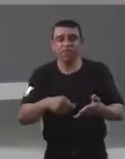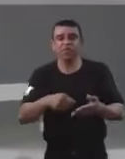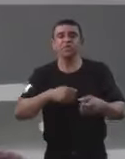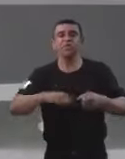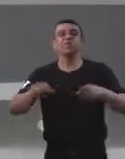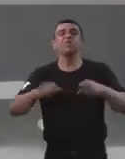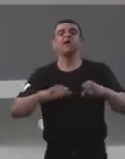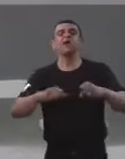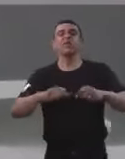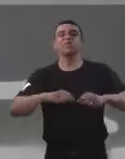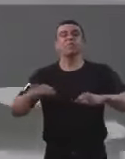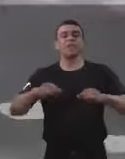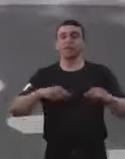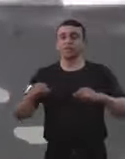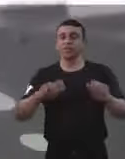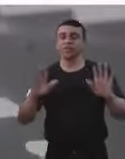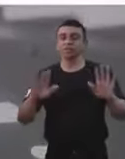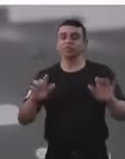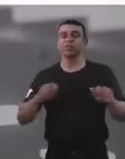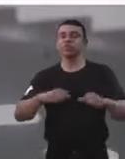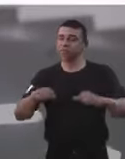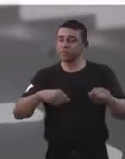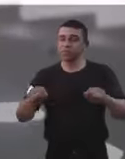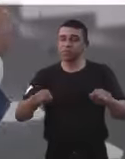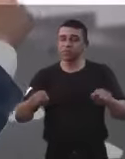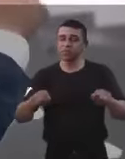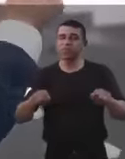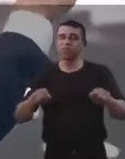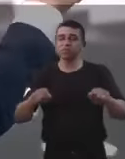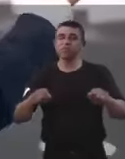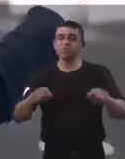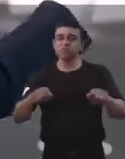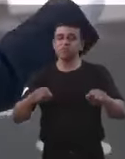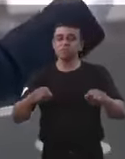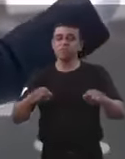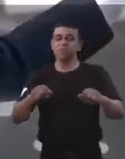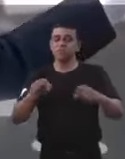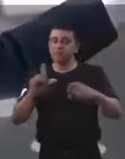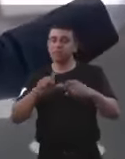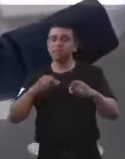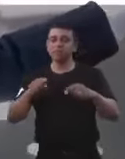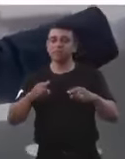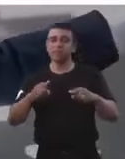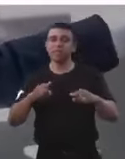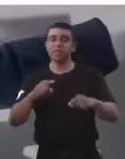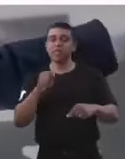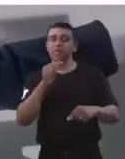e começaram a falar em outras línguas, nas línguas das pessoas que estavam lá.